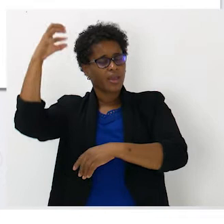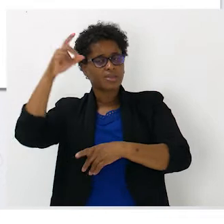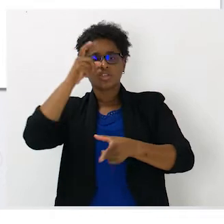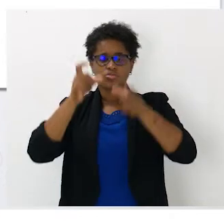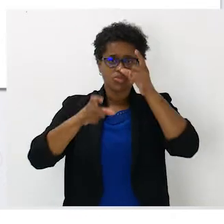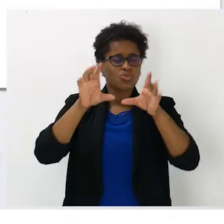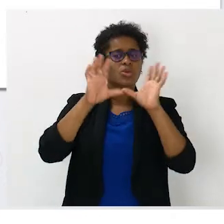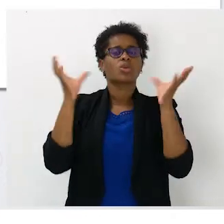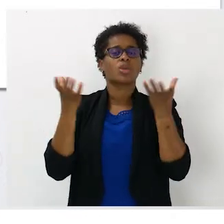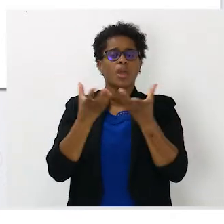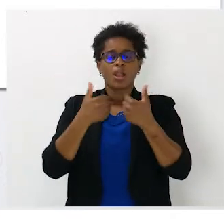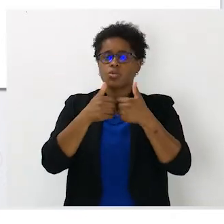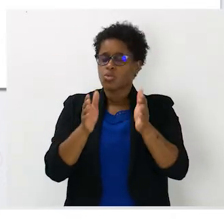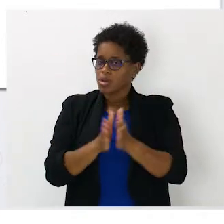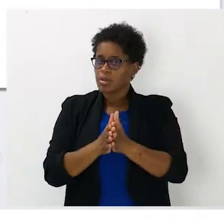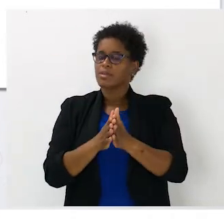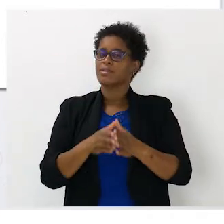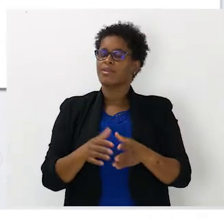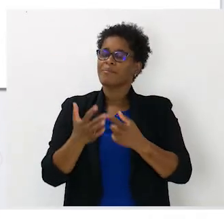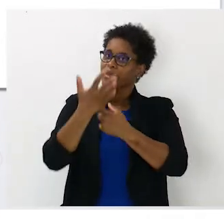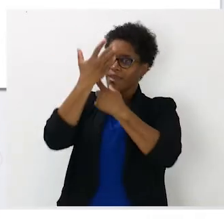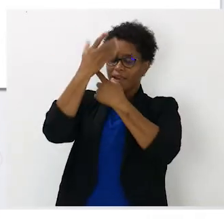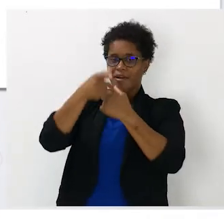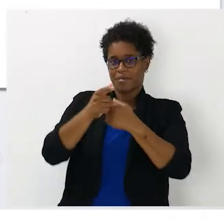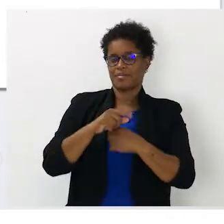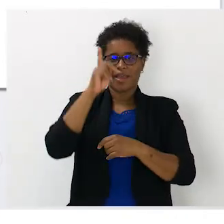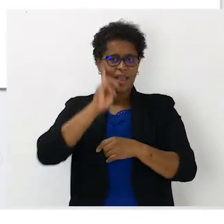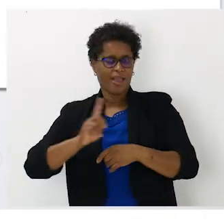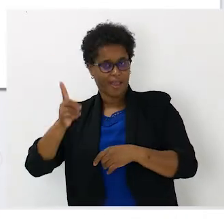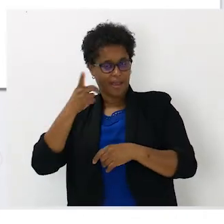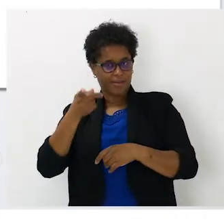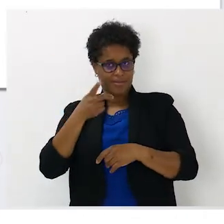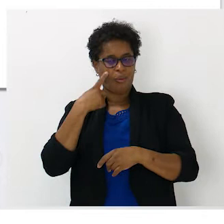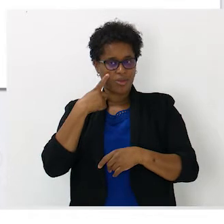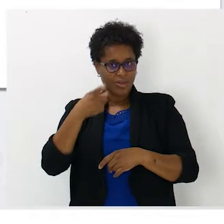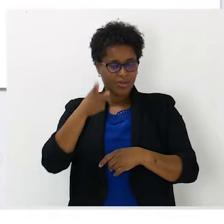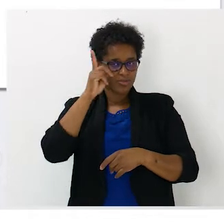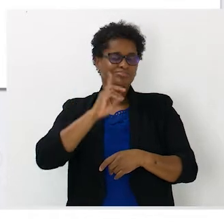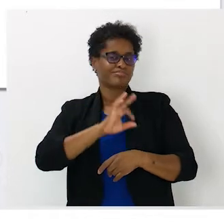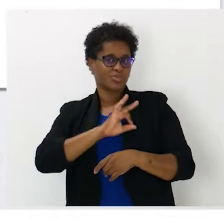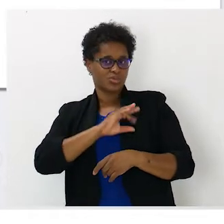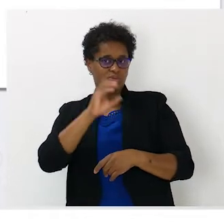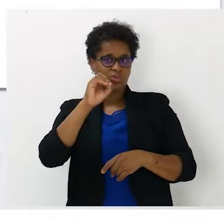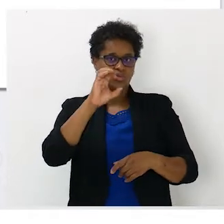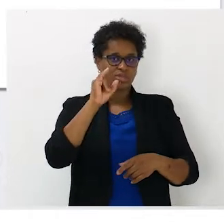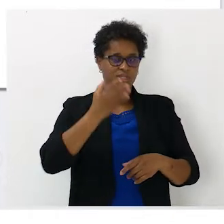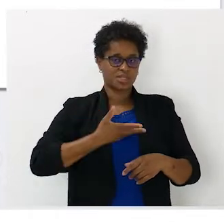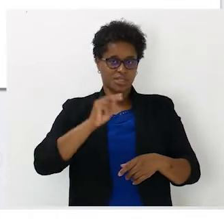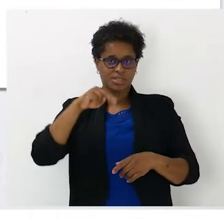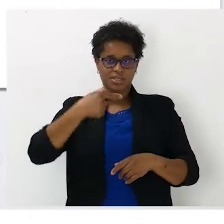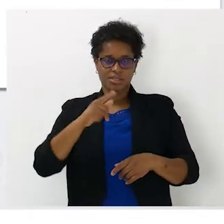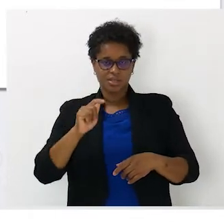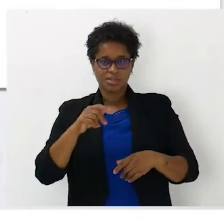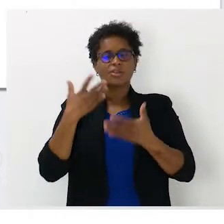geral veneravam. Era conhecida como Senhora do Ocidente,